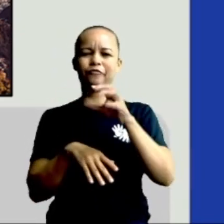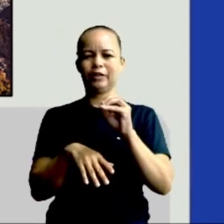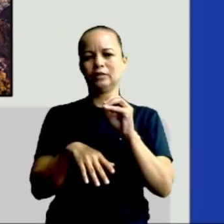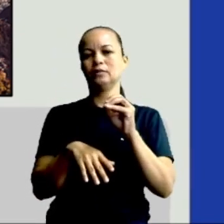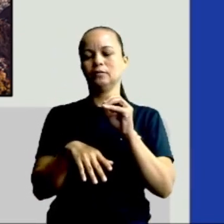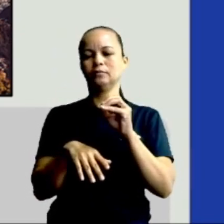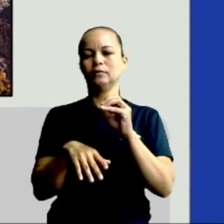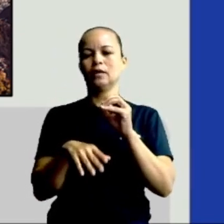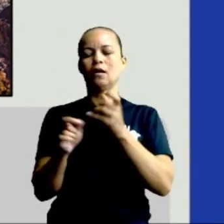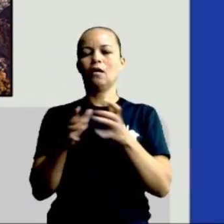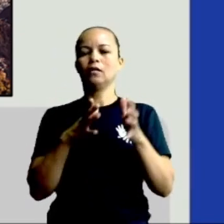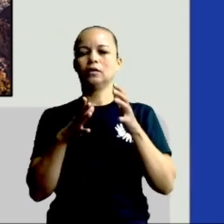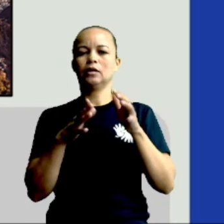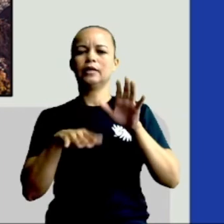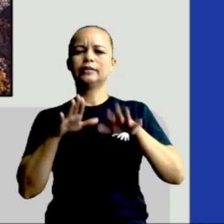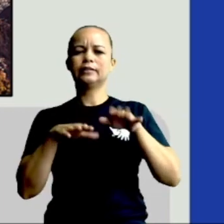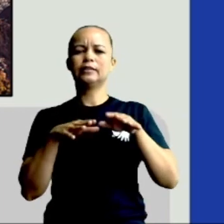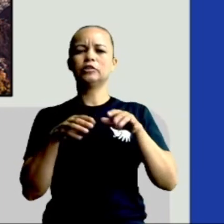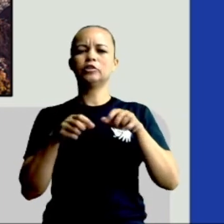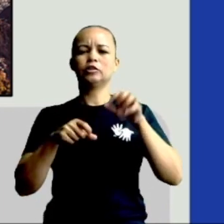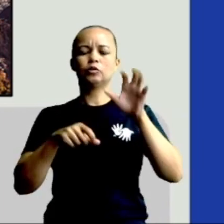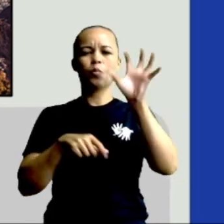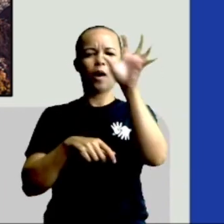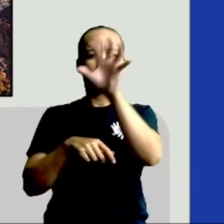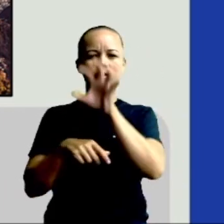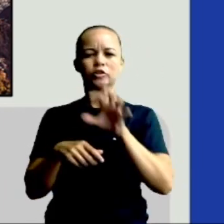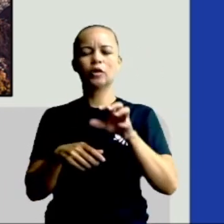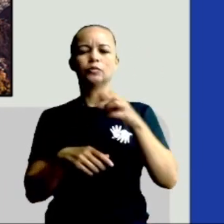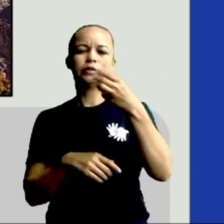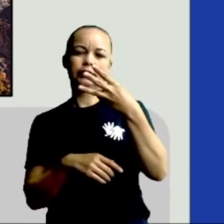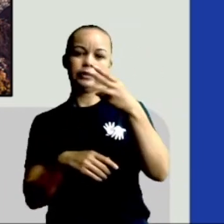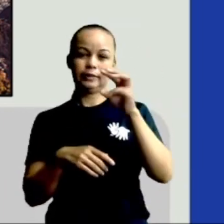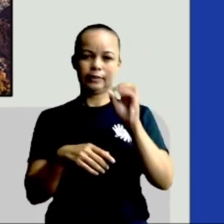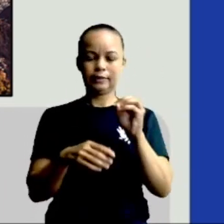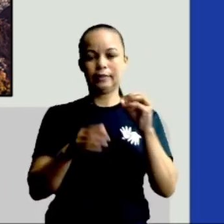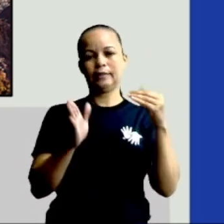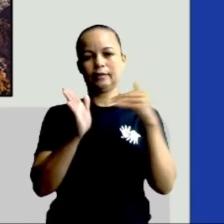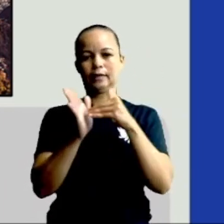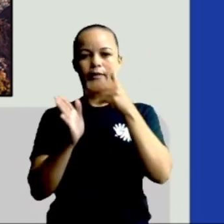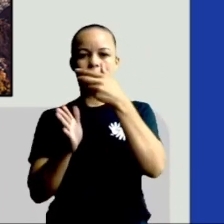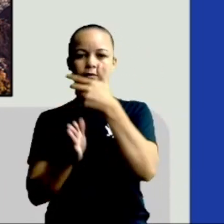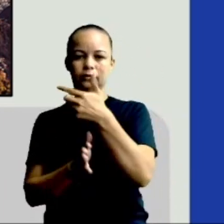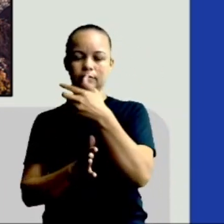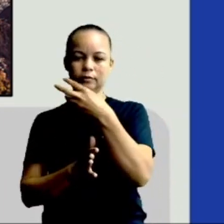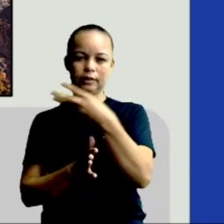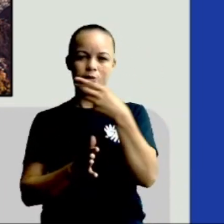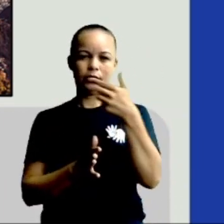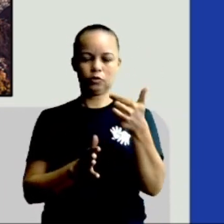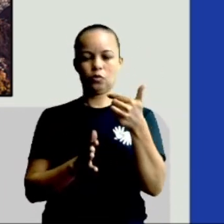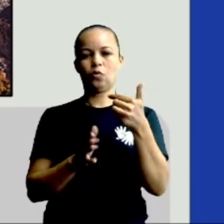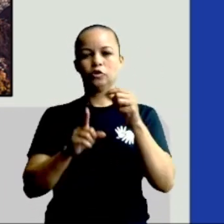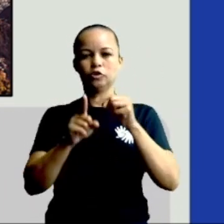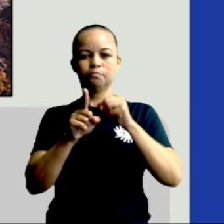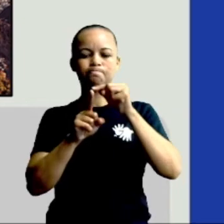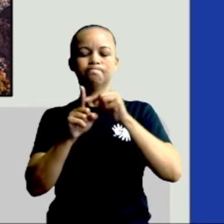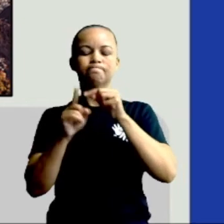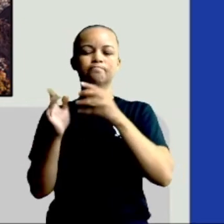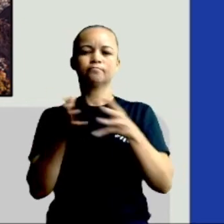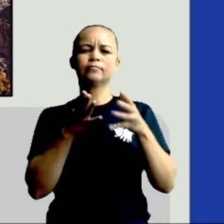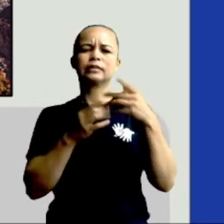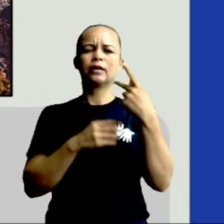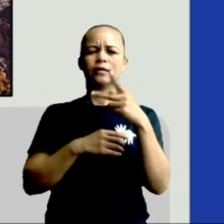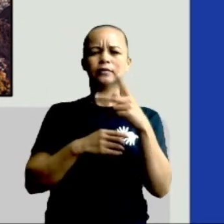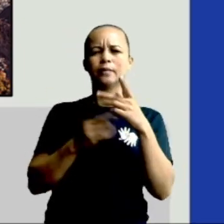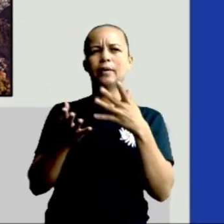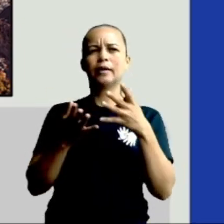estados da região resistem mais ou menos a temperatura de 30 a 32 graus. E lá também o